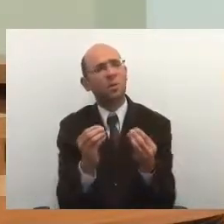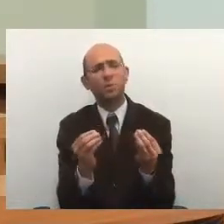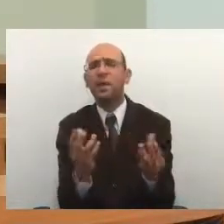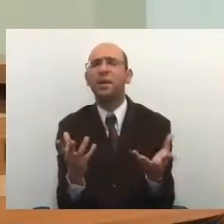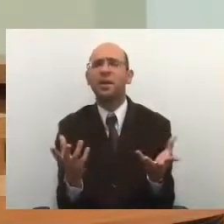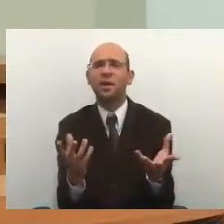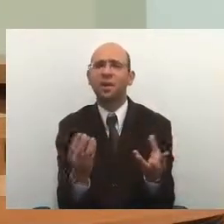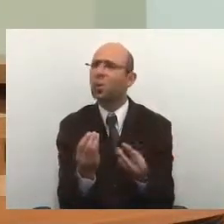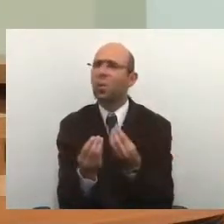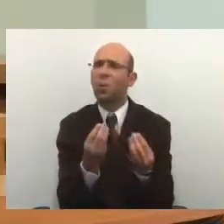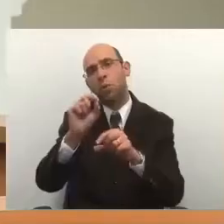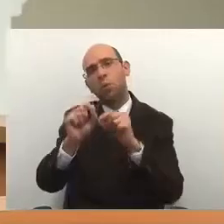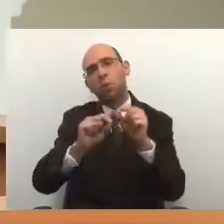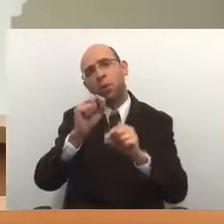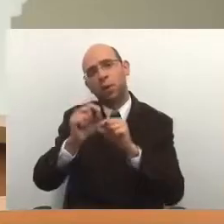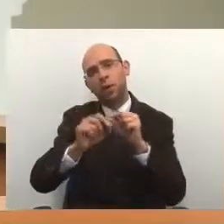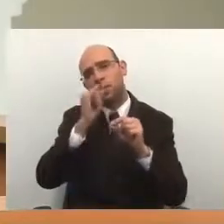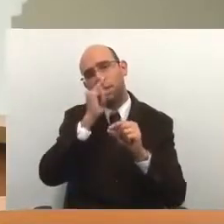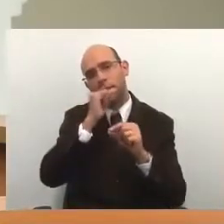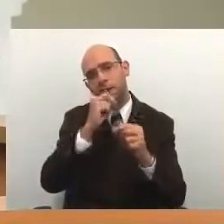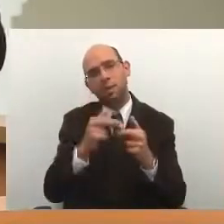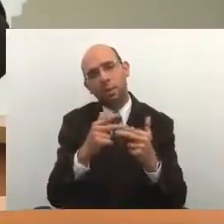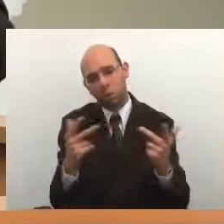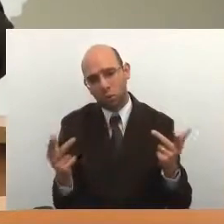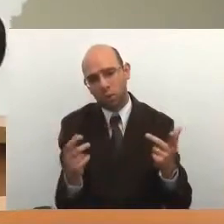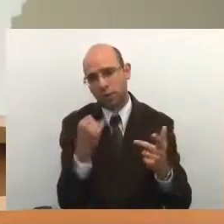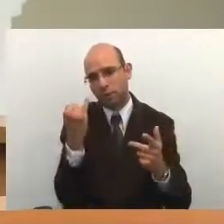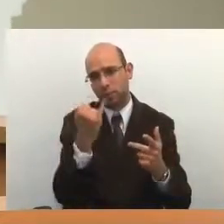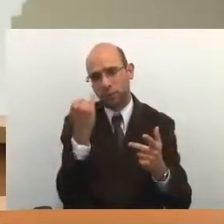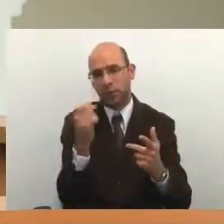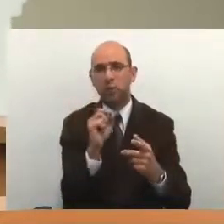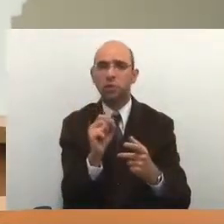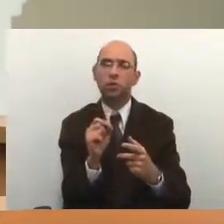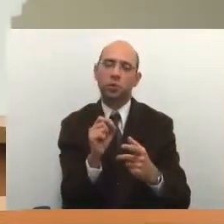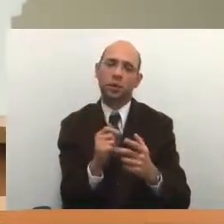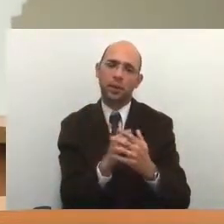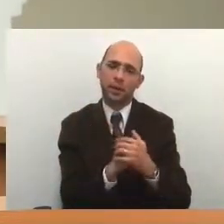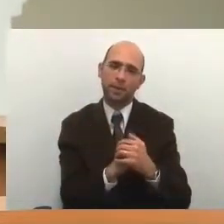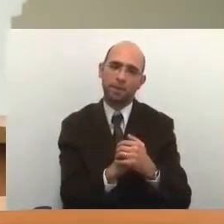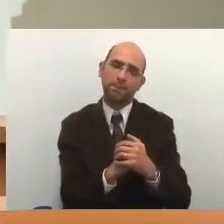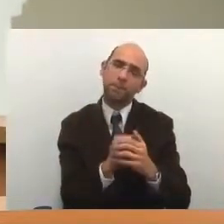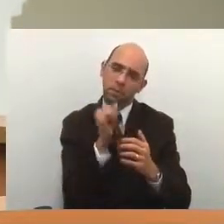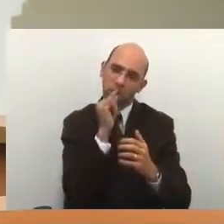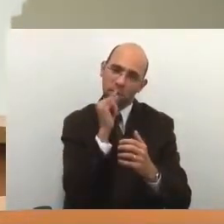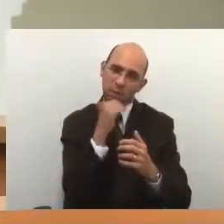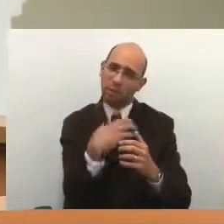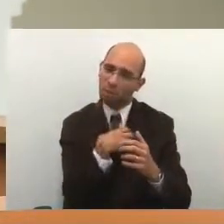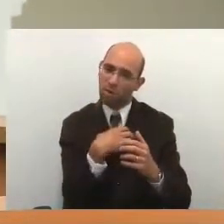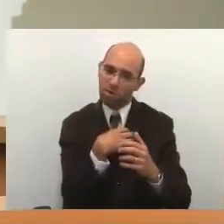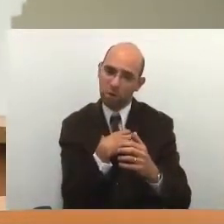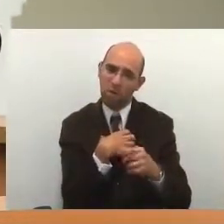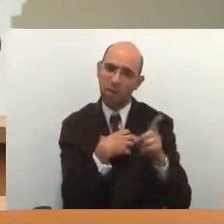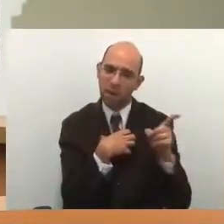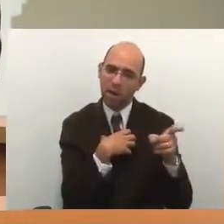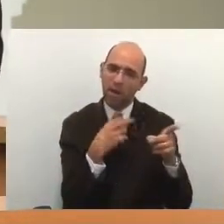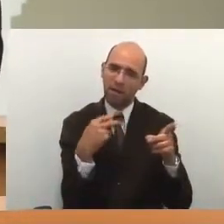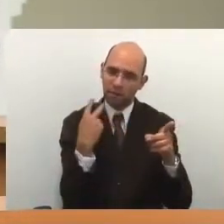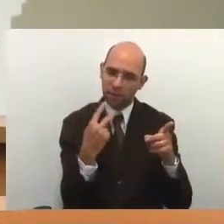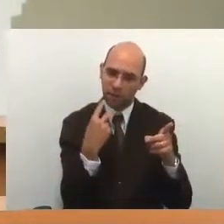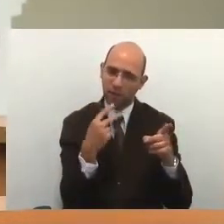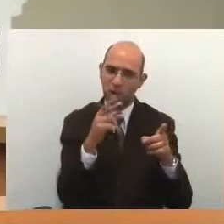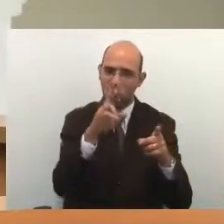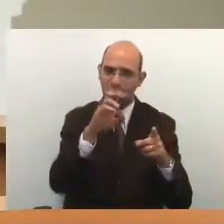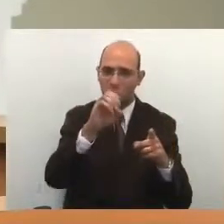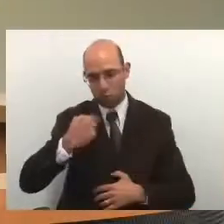de eletroencefalograma. Líder do governo na Casa, o vereador Samuel Vasconcelos defendeu a derrubada do veto em favor